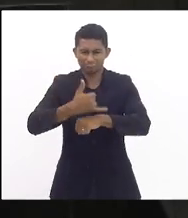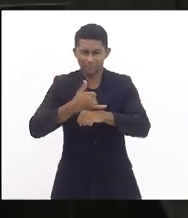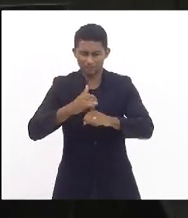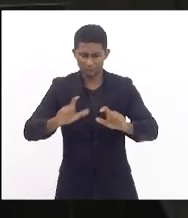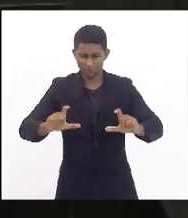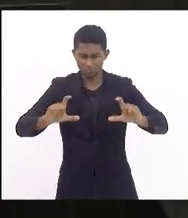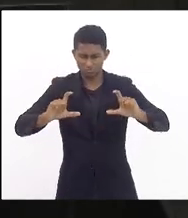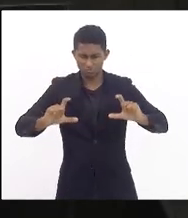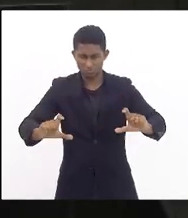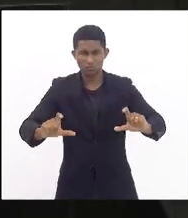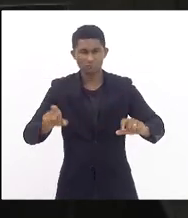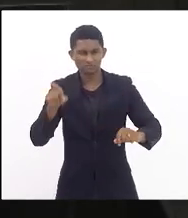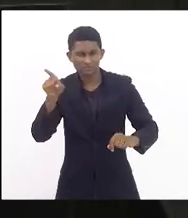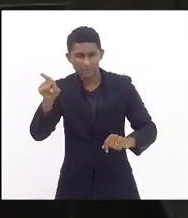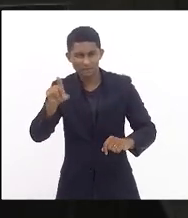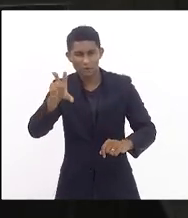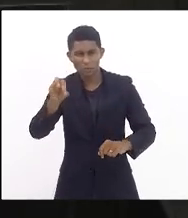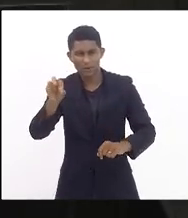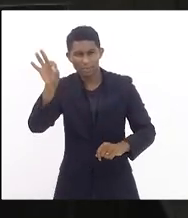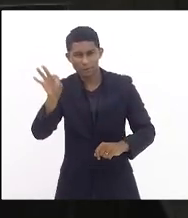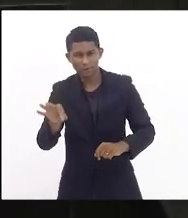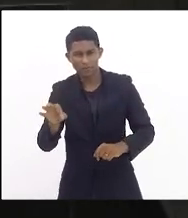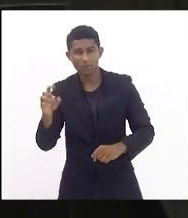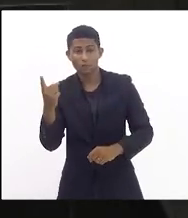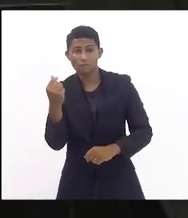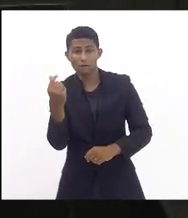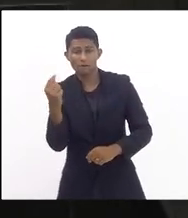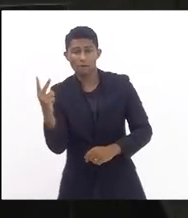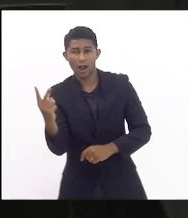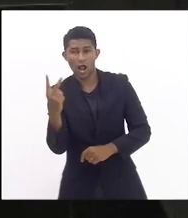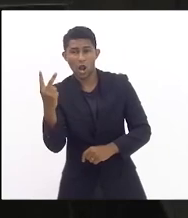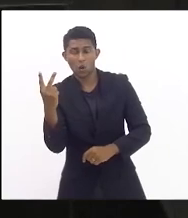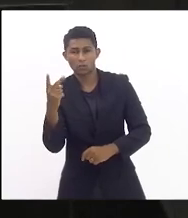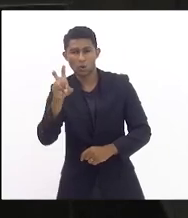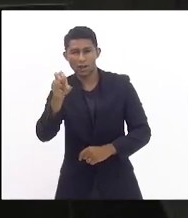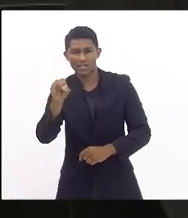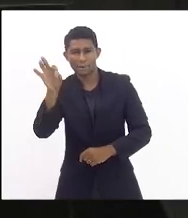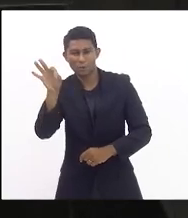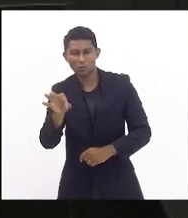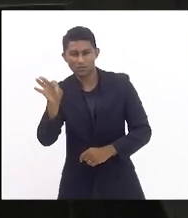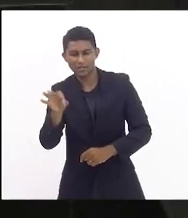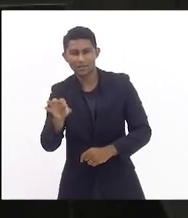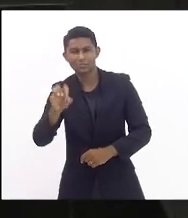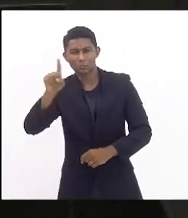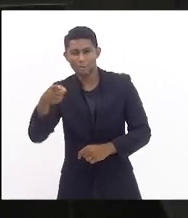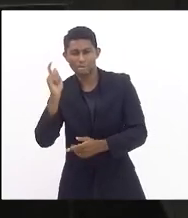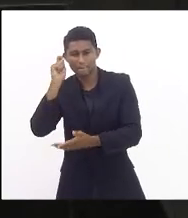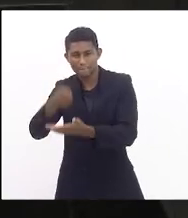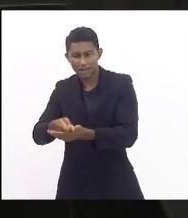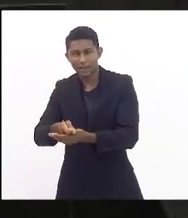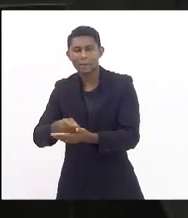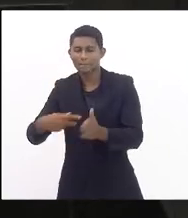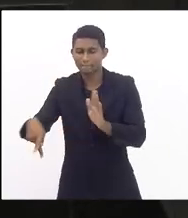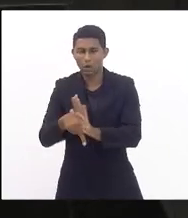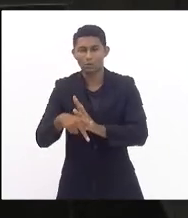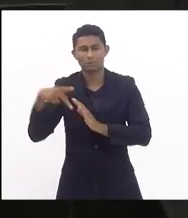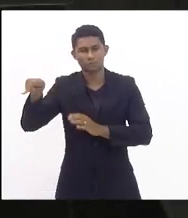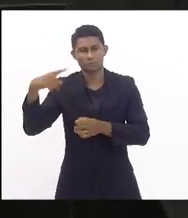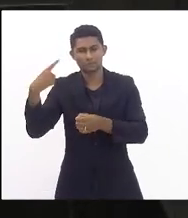município. Então, é 50% do valor total do emplacamento no município de